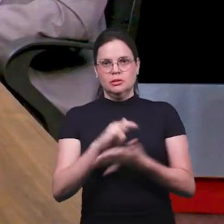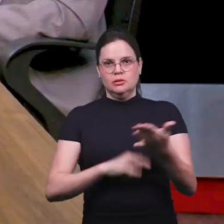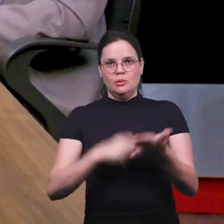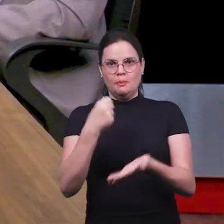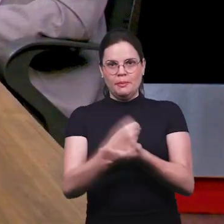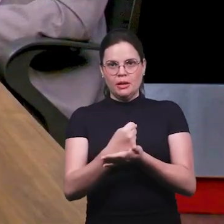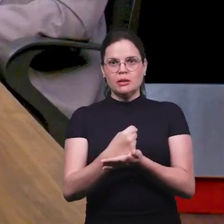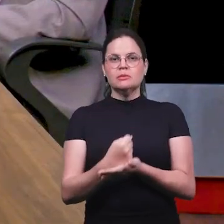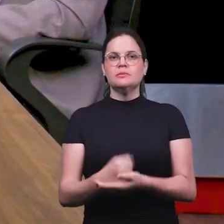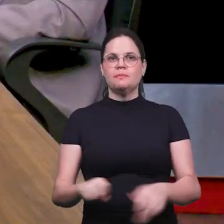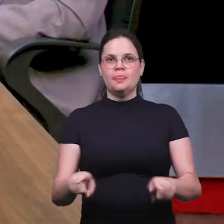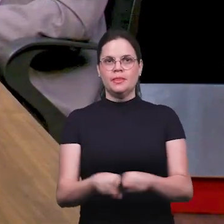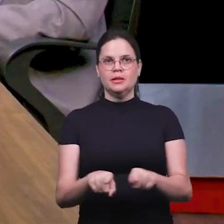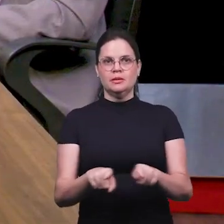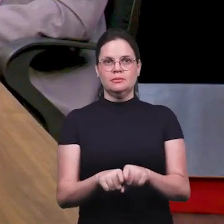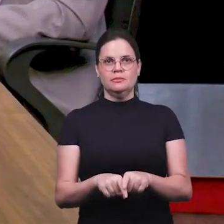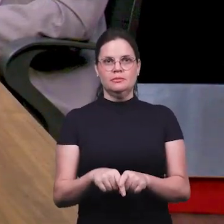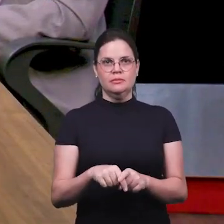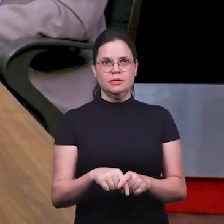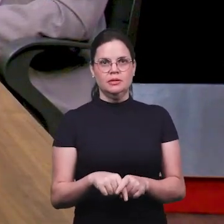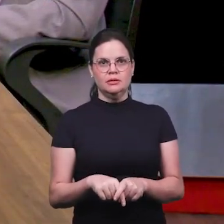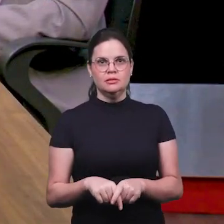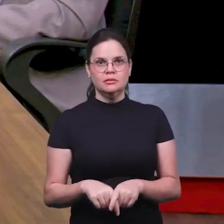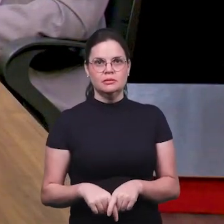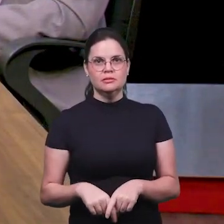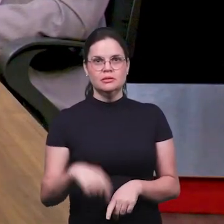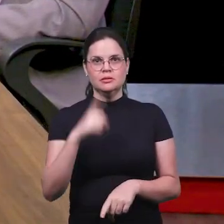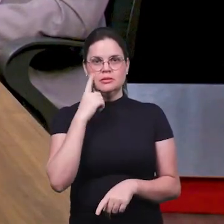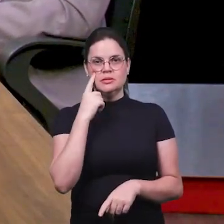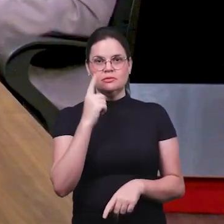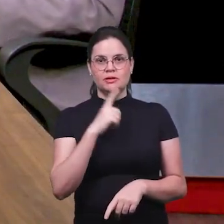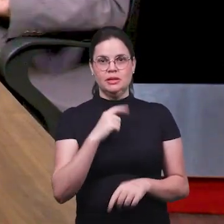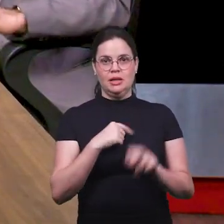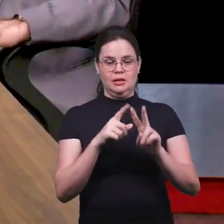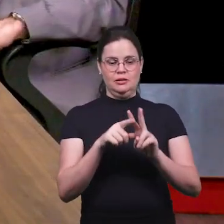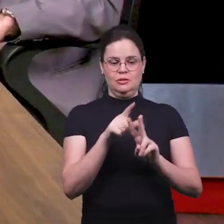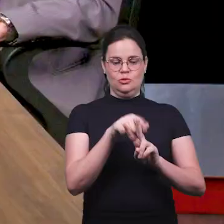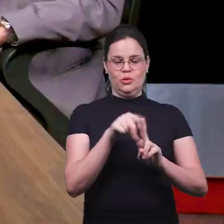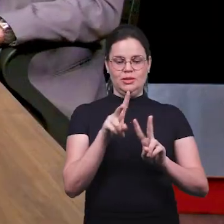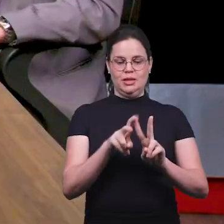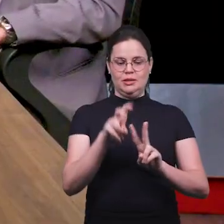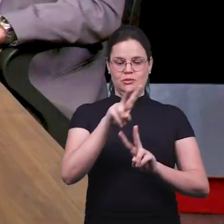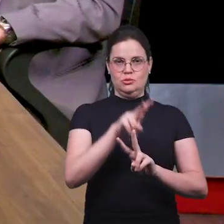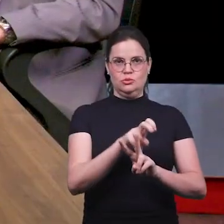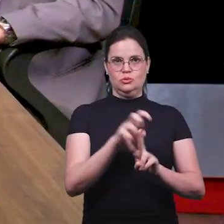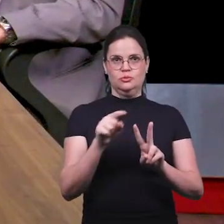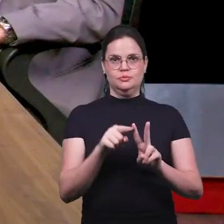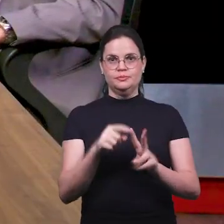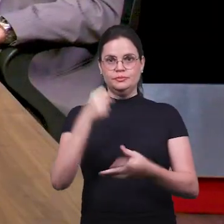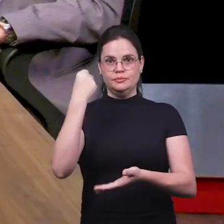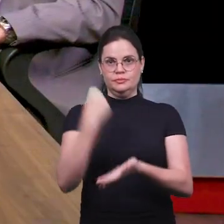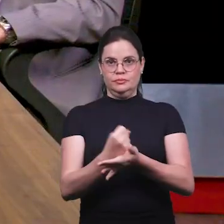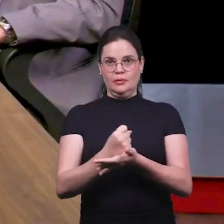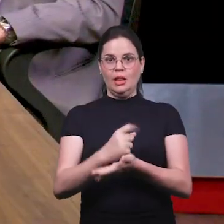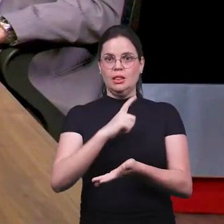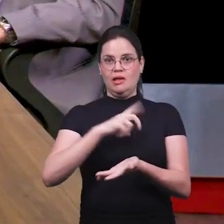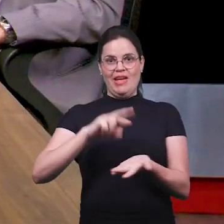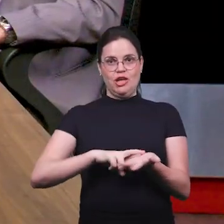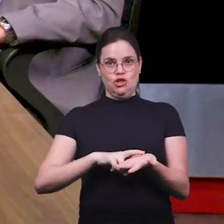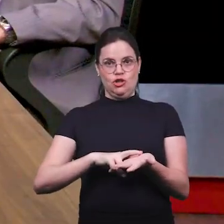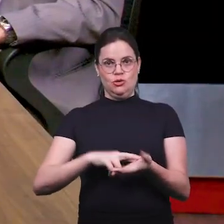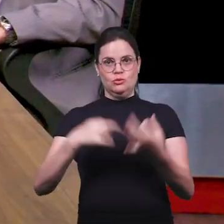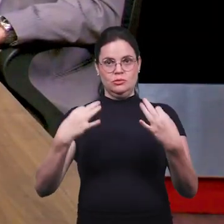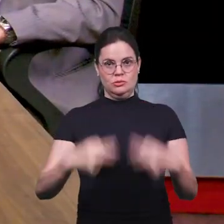nós temos um registro que é eterno. Então nós vamos linkar agora dois assuntos que nós falamos aqui. Tem o testamento, ele foi registrado,